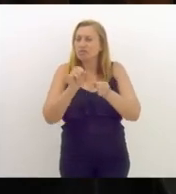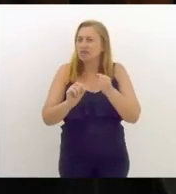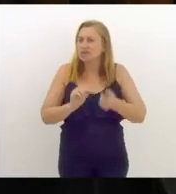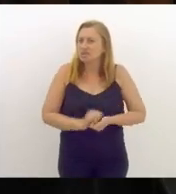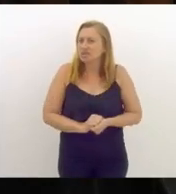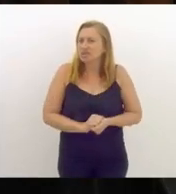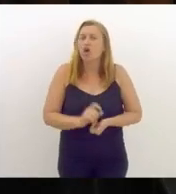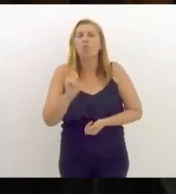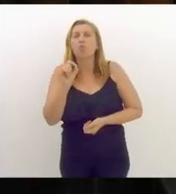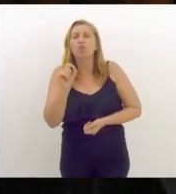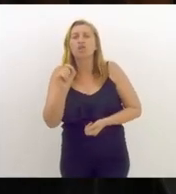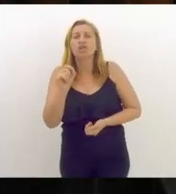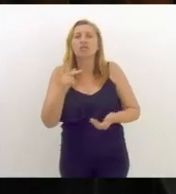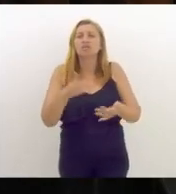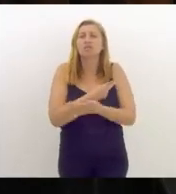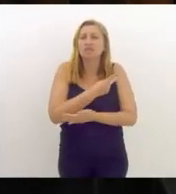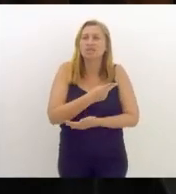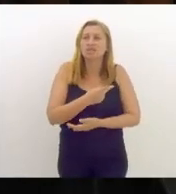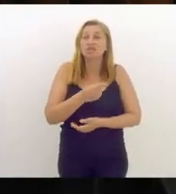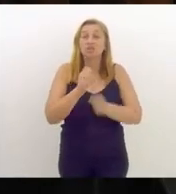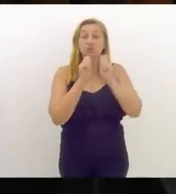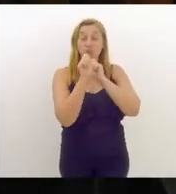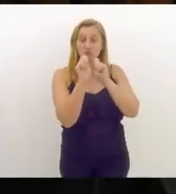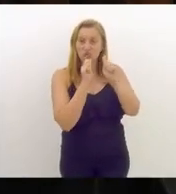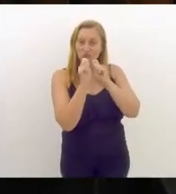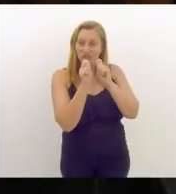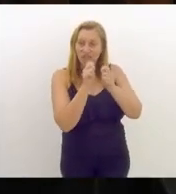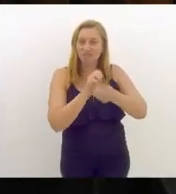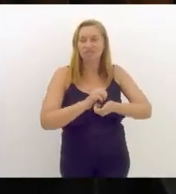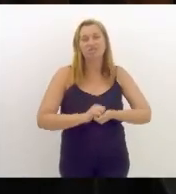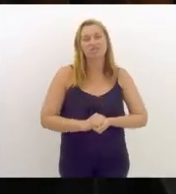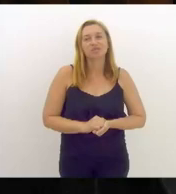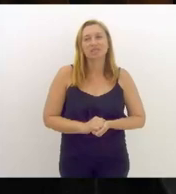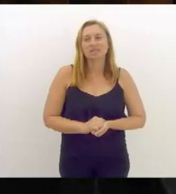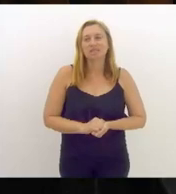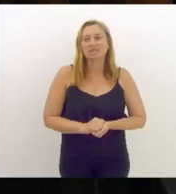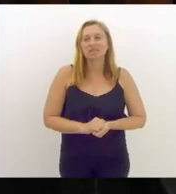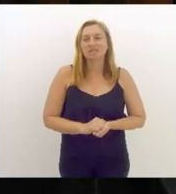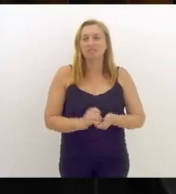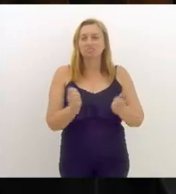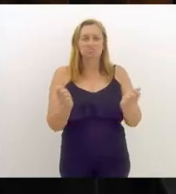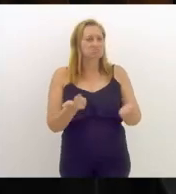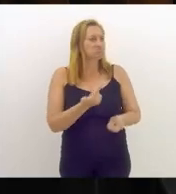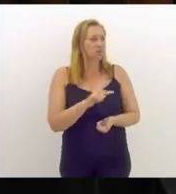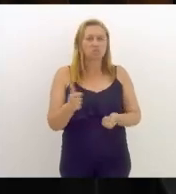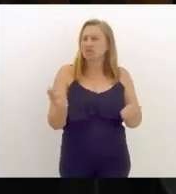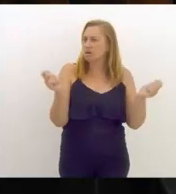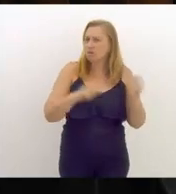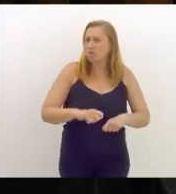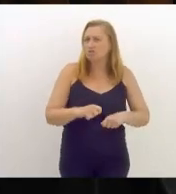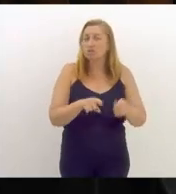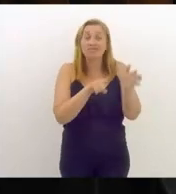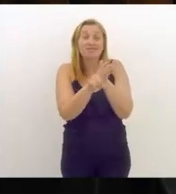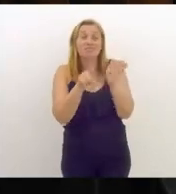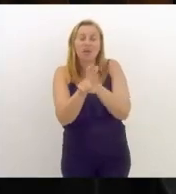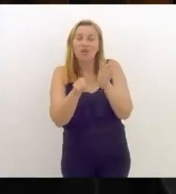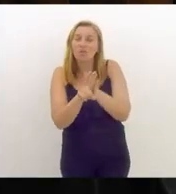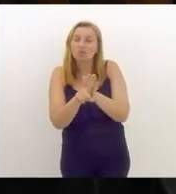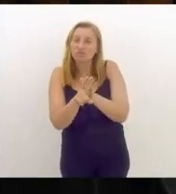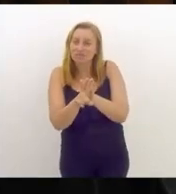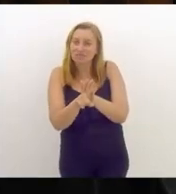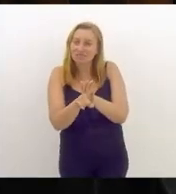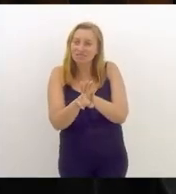o que seria do jornalismo sem a possibilidade de fazer questionamentos